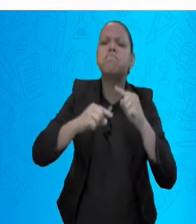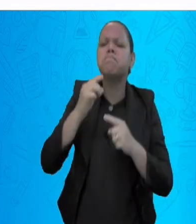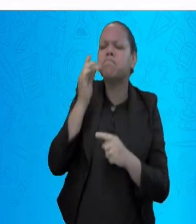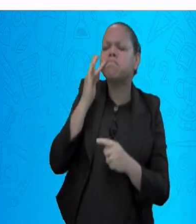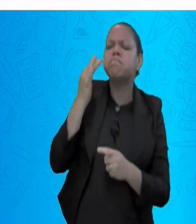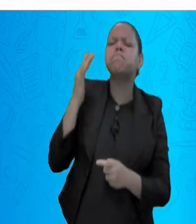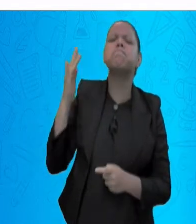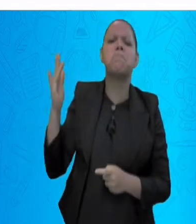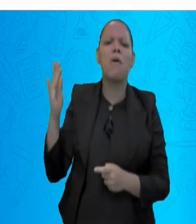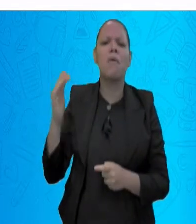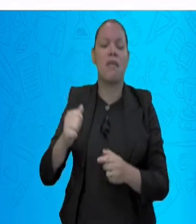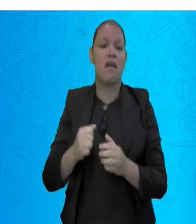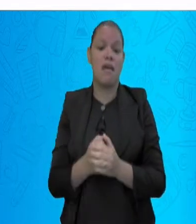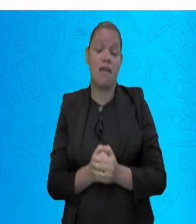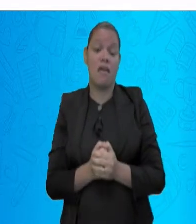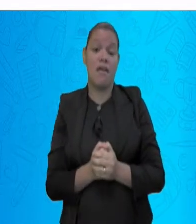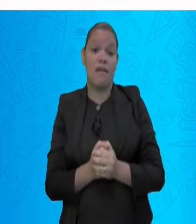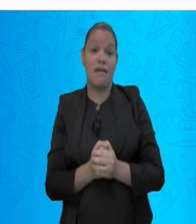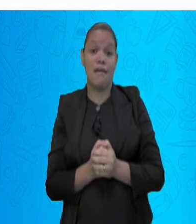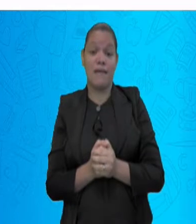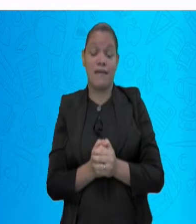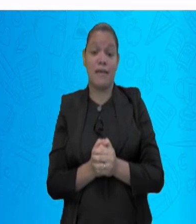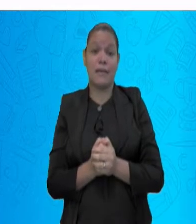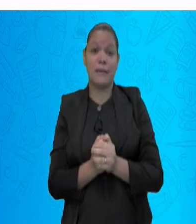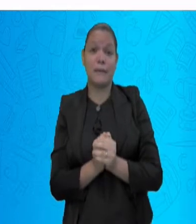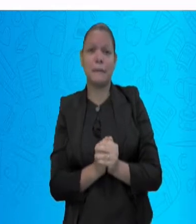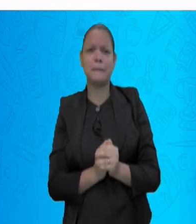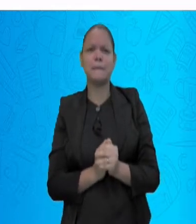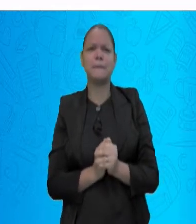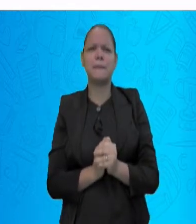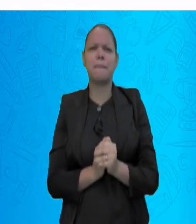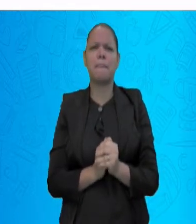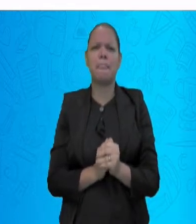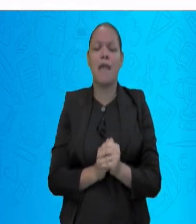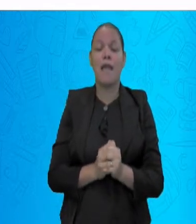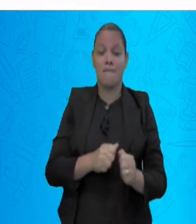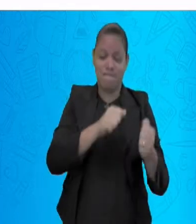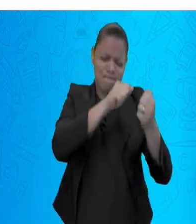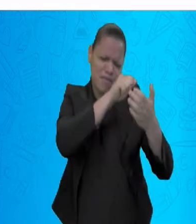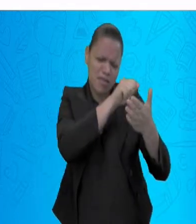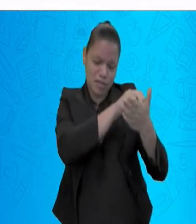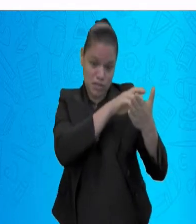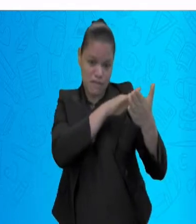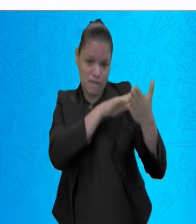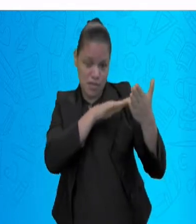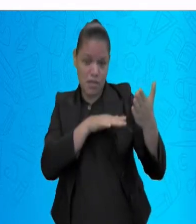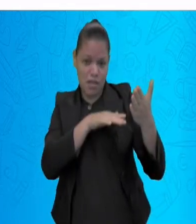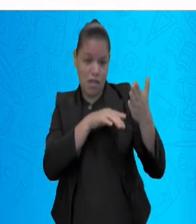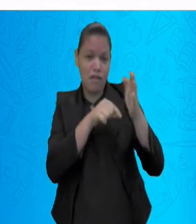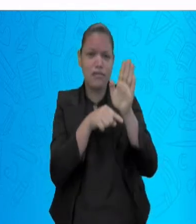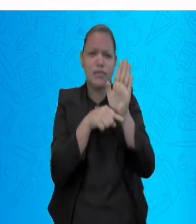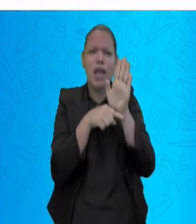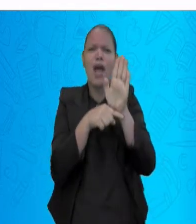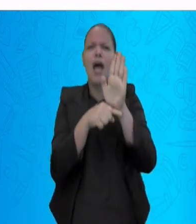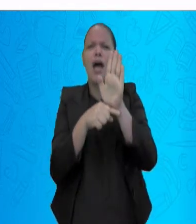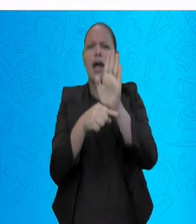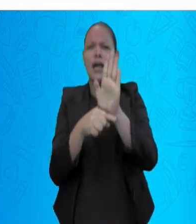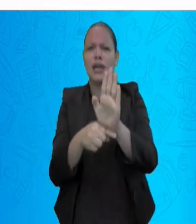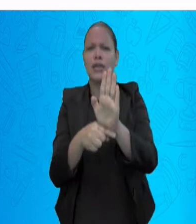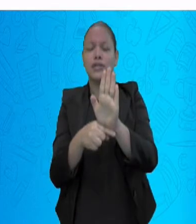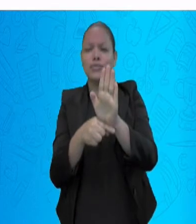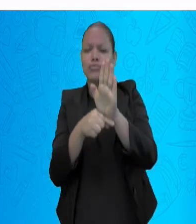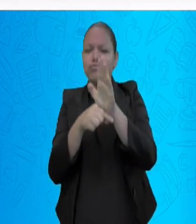aprendizagem do sistema de numeração decimal, posicional e dos métodos para efetuar as